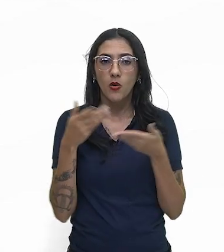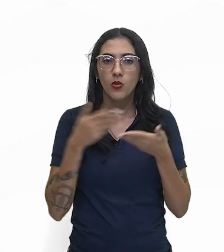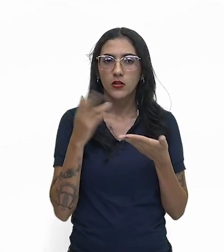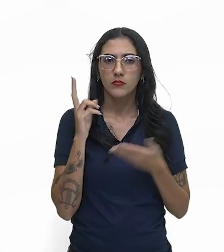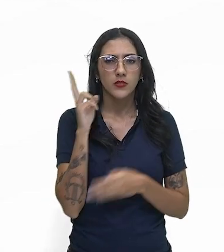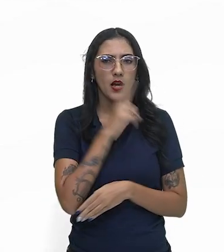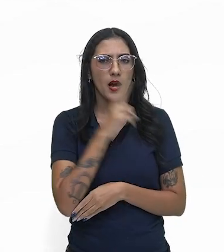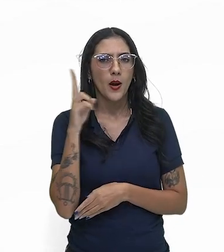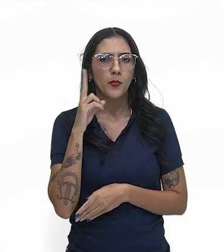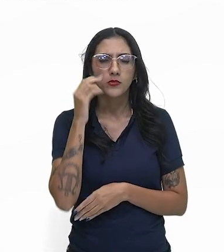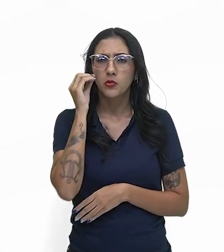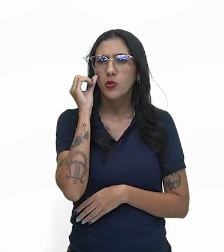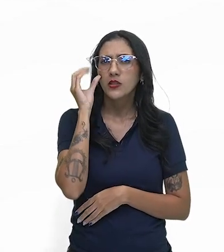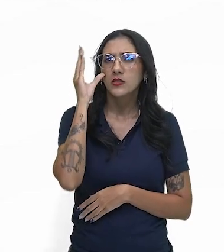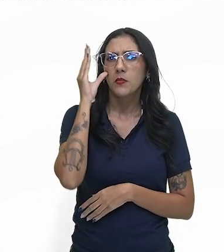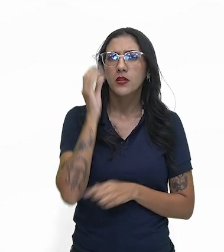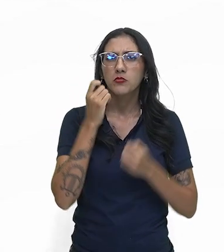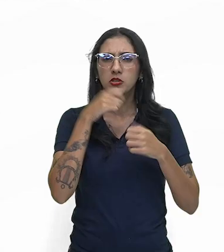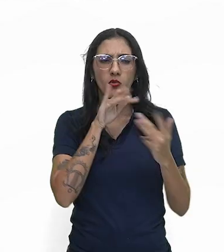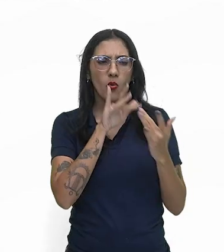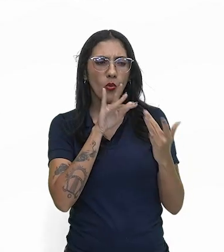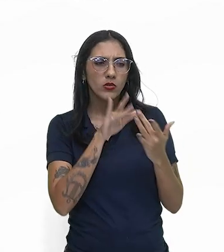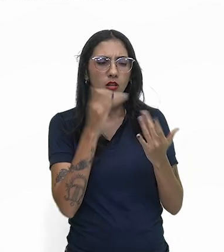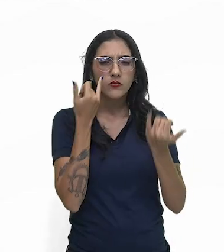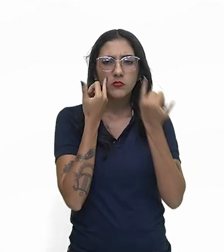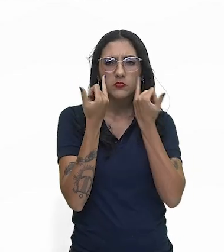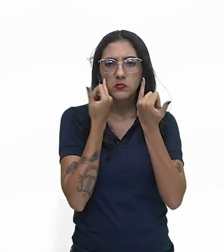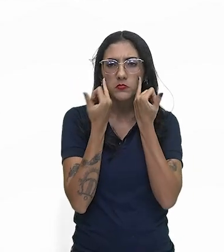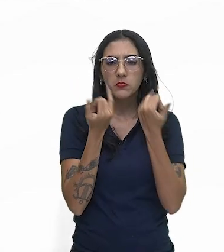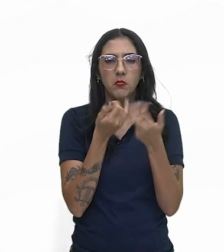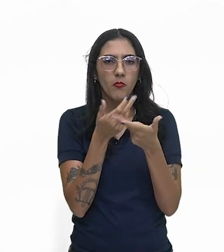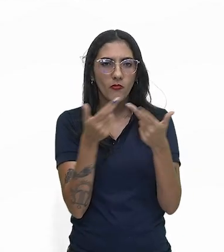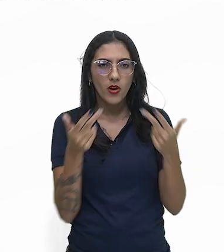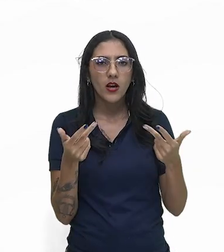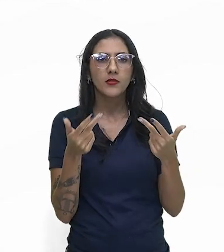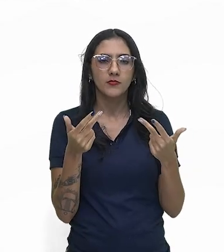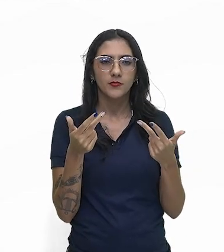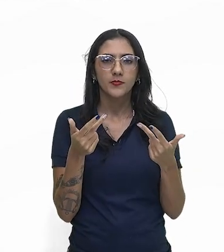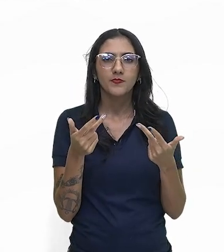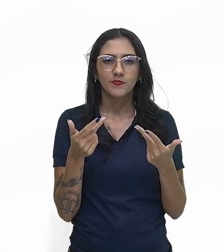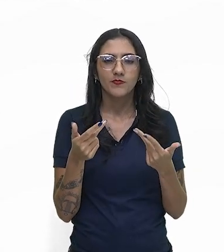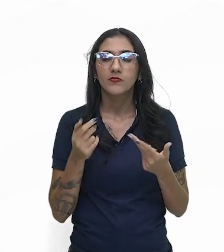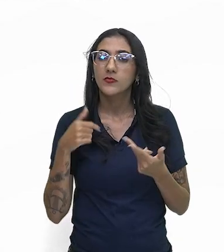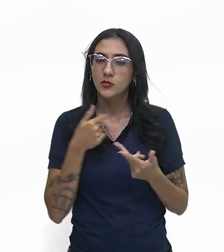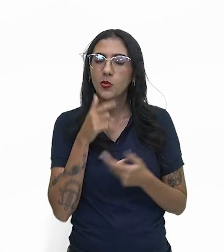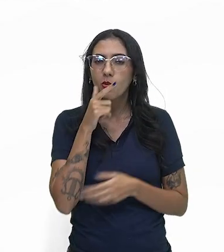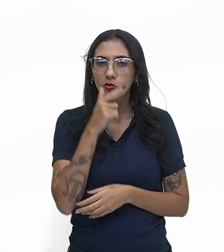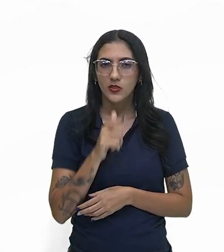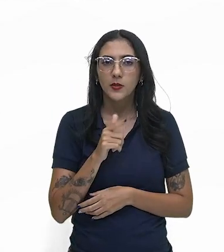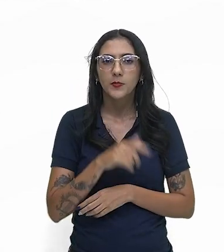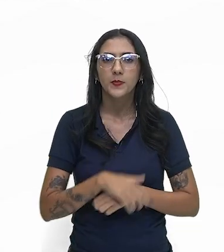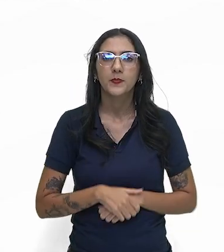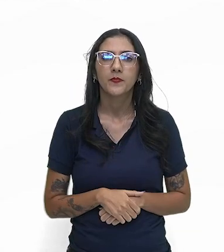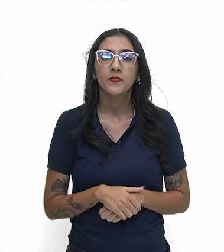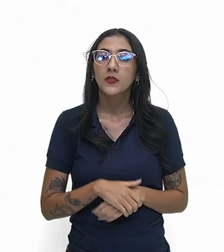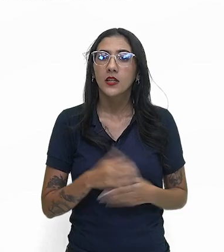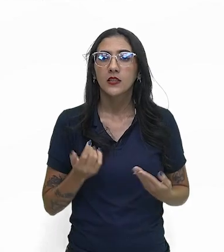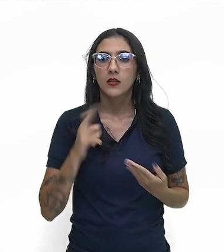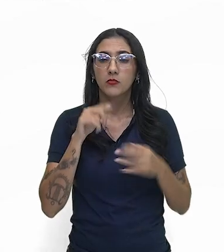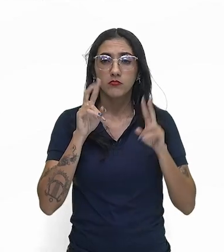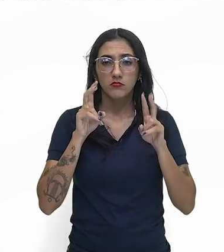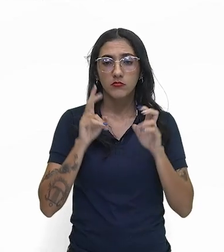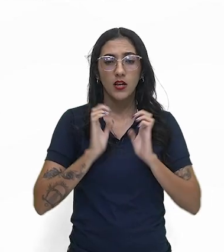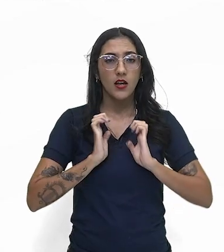fácil, o acesso às informações, né? Melhor dizendo, mas que também chegamos ao conhecimento. Então a questão ética,